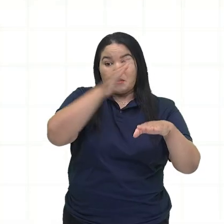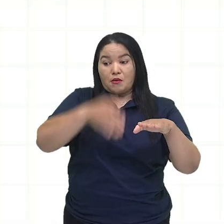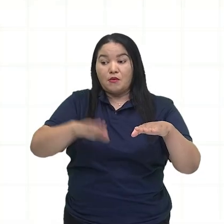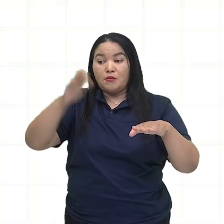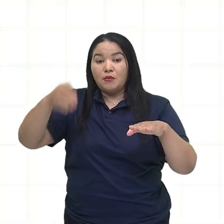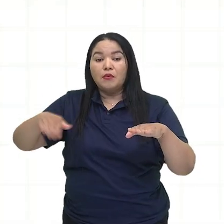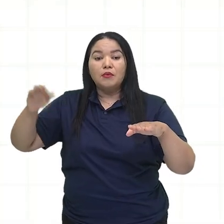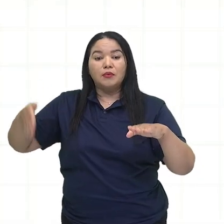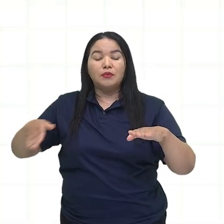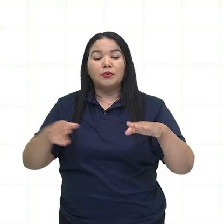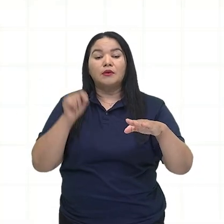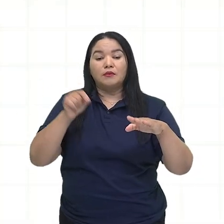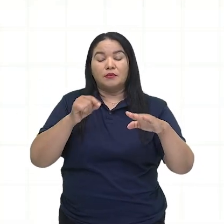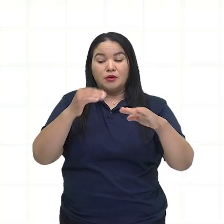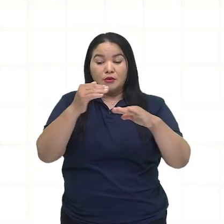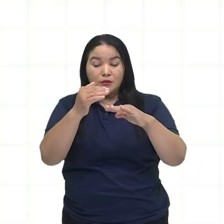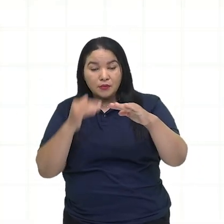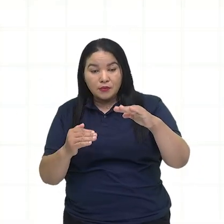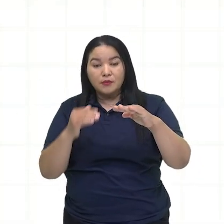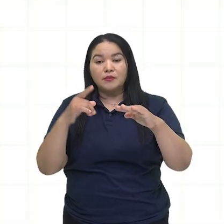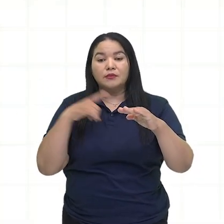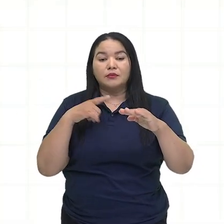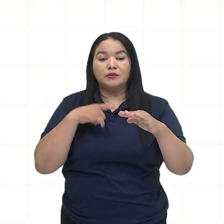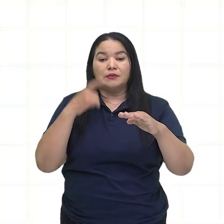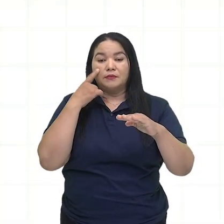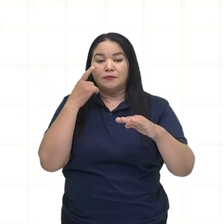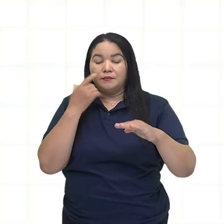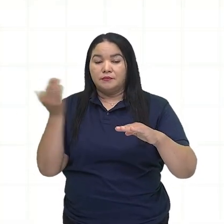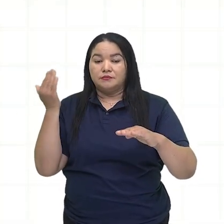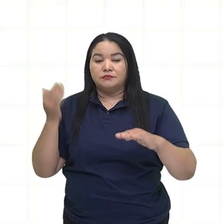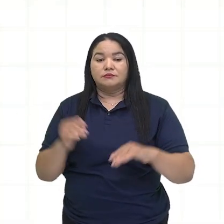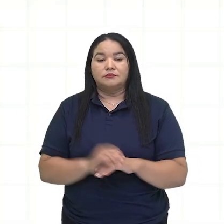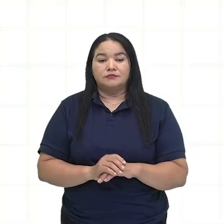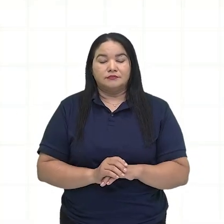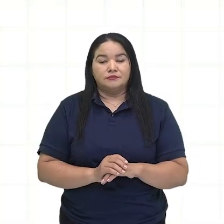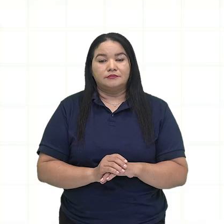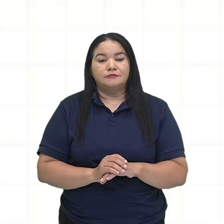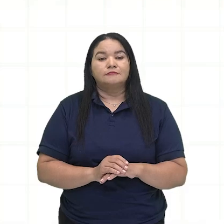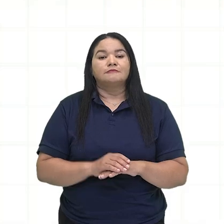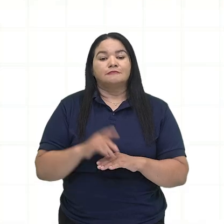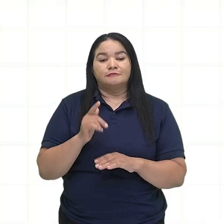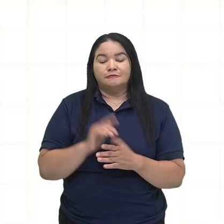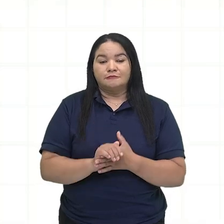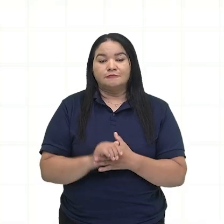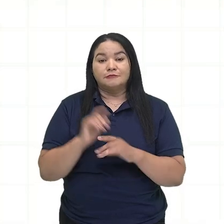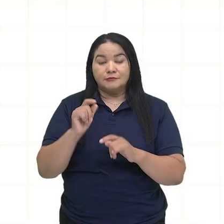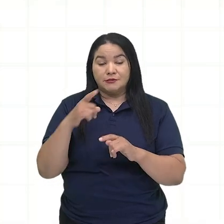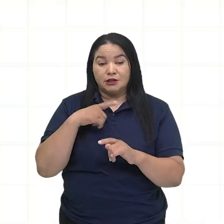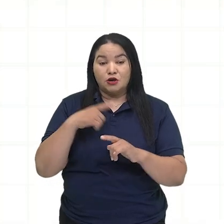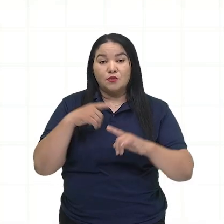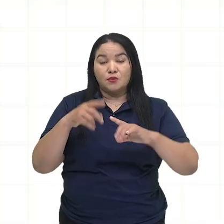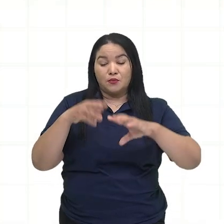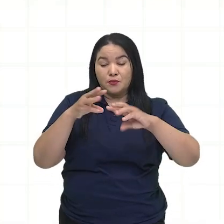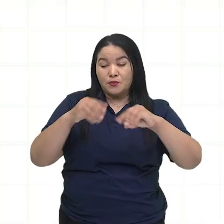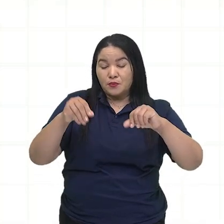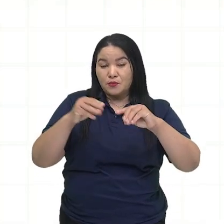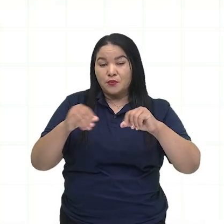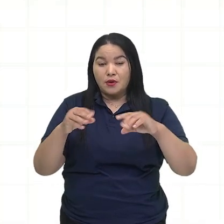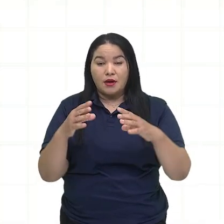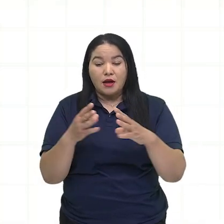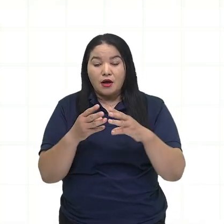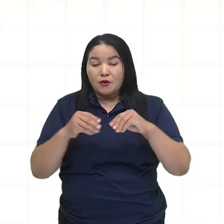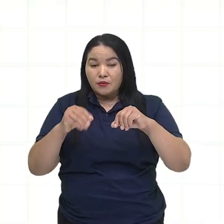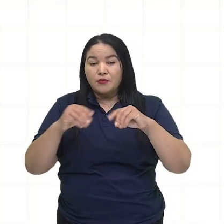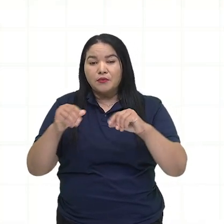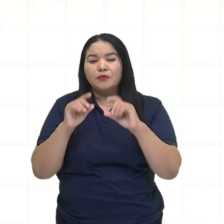aqui abaixo, o que nós vamos ter? Uma grande reserva de umidade. E